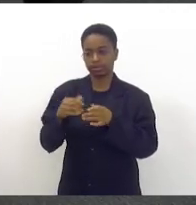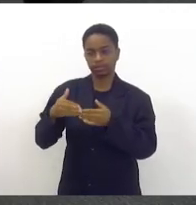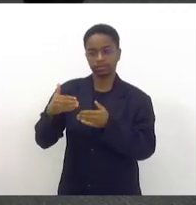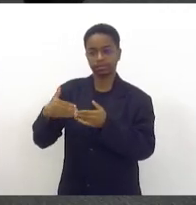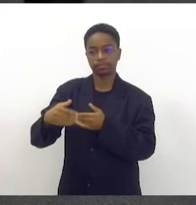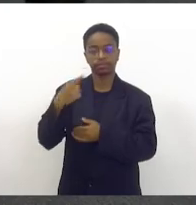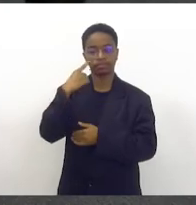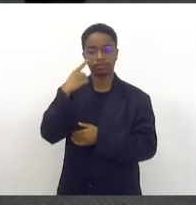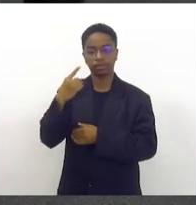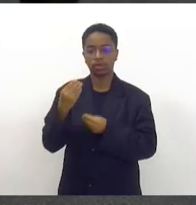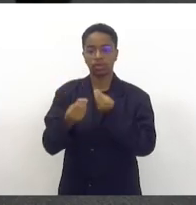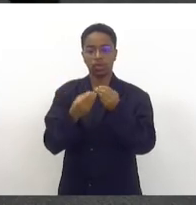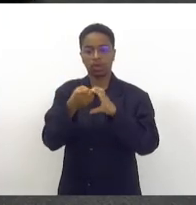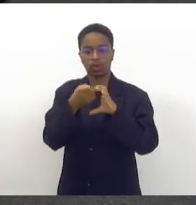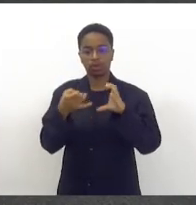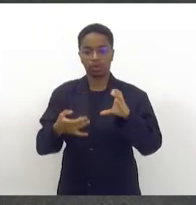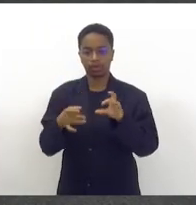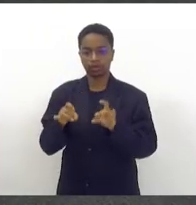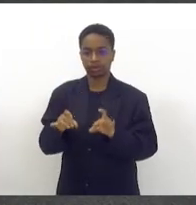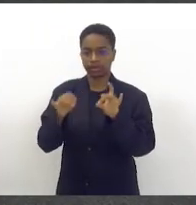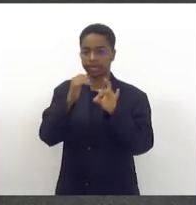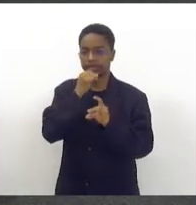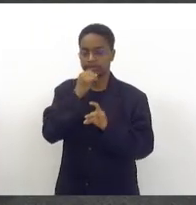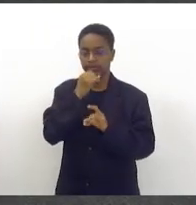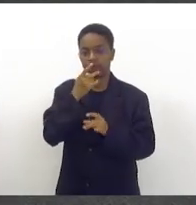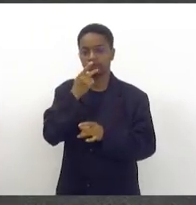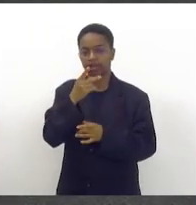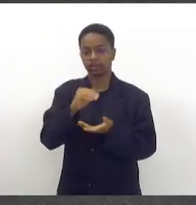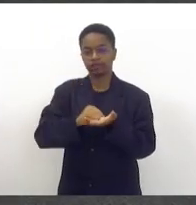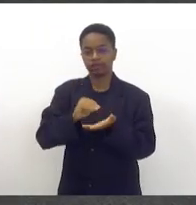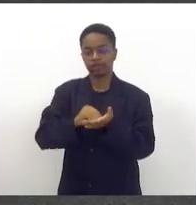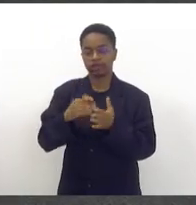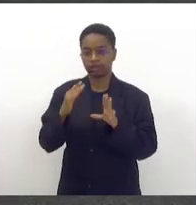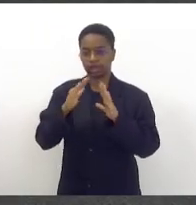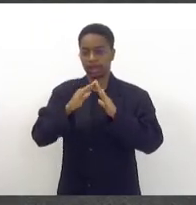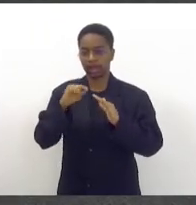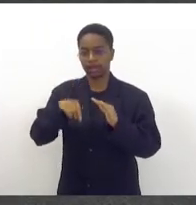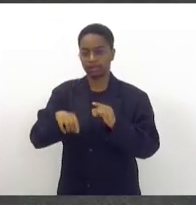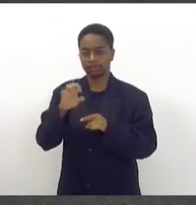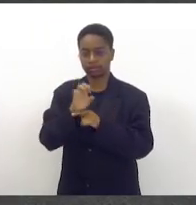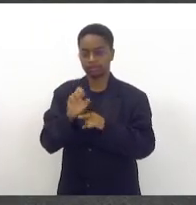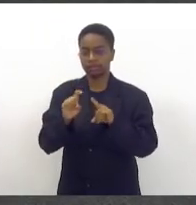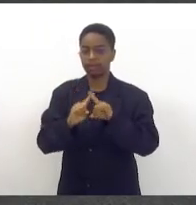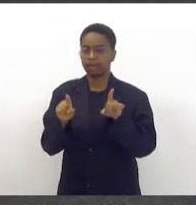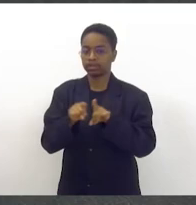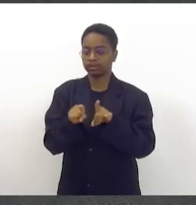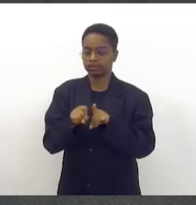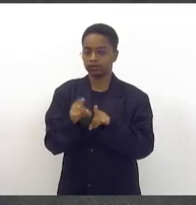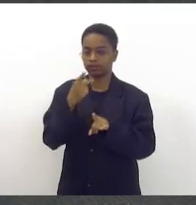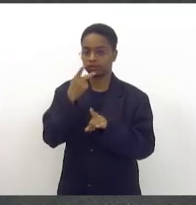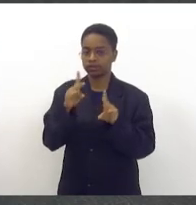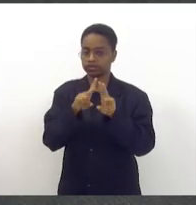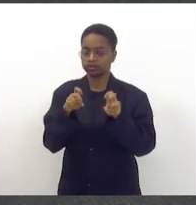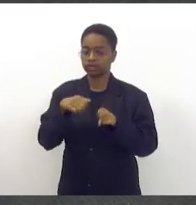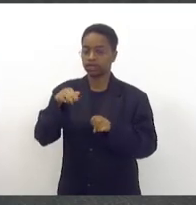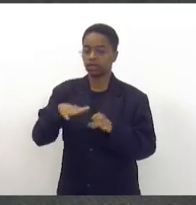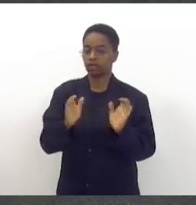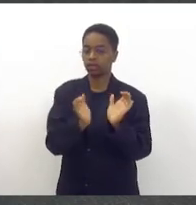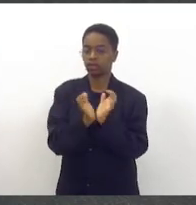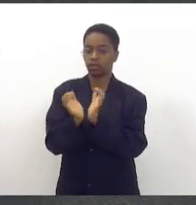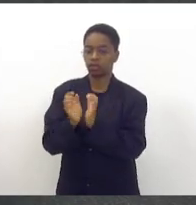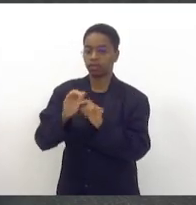seus recortes, ou seja, falar do déficit de moradia no Estado, mas falar também de quem são os grupos